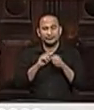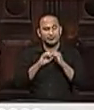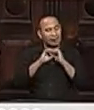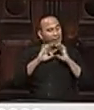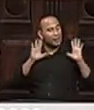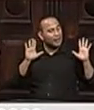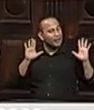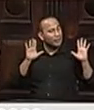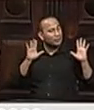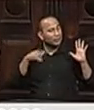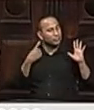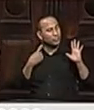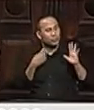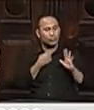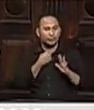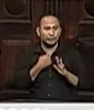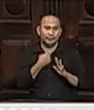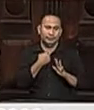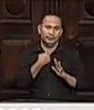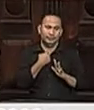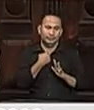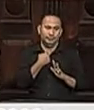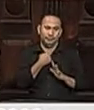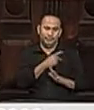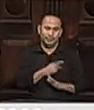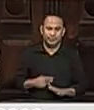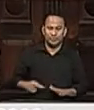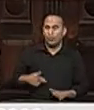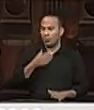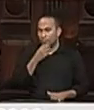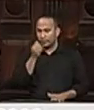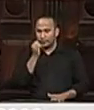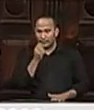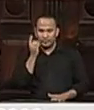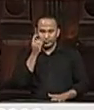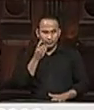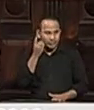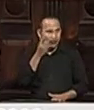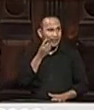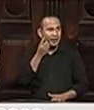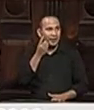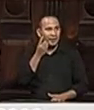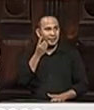clareza. Nós não podemos, senhora presidente, senhoras e senhores deputados,